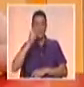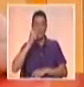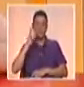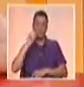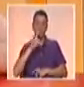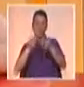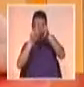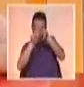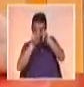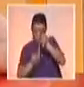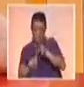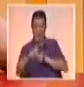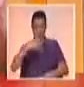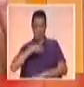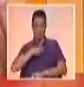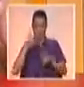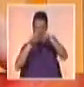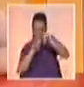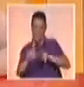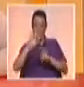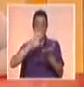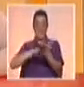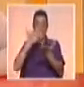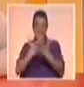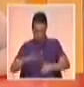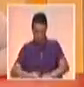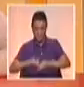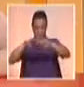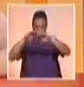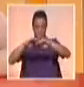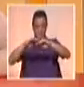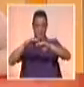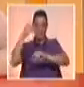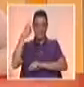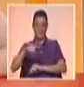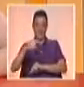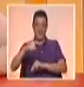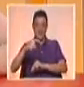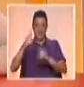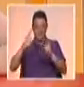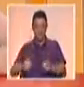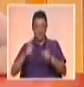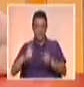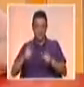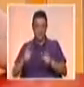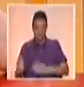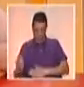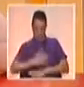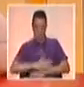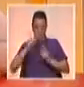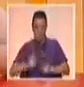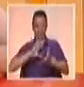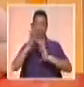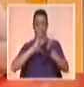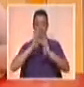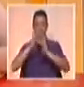surdos e que são intérpretes desde pois, que nasceram, pois, não é? Pois, praticamente, pois, ou desde que começaram a usar a fala, evidentemente. E claro que